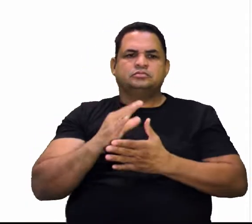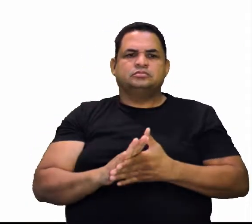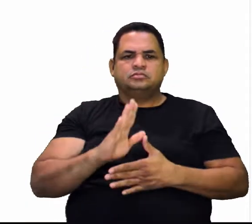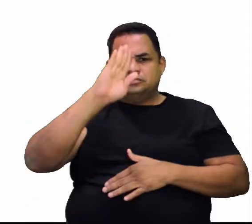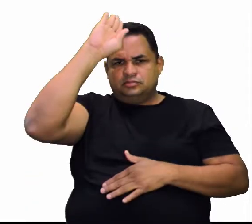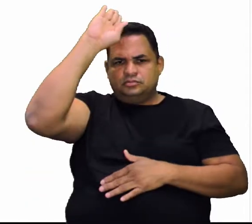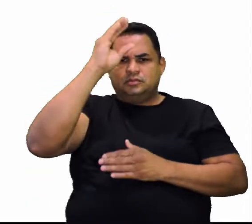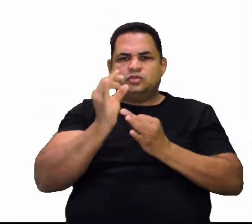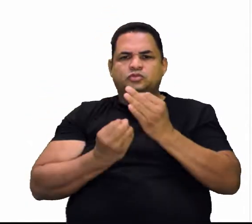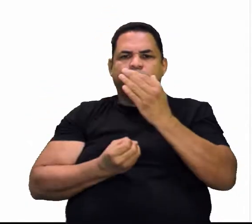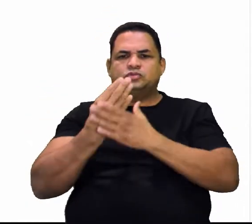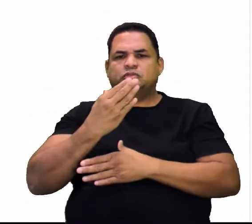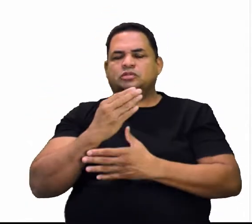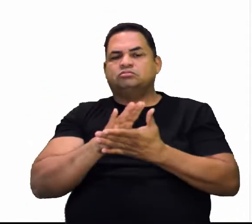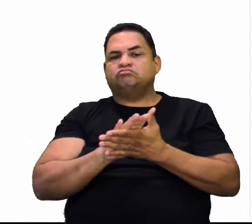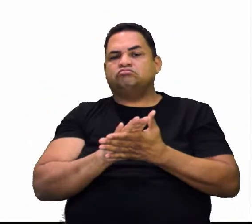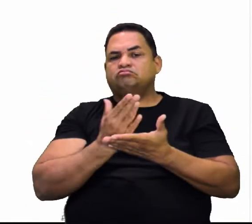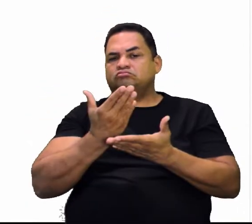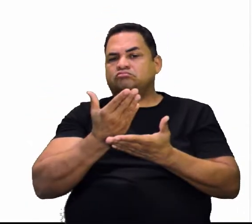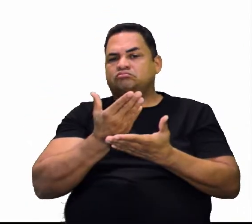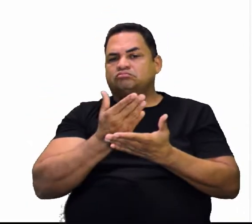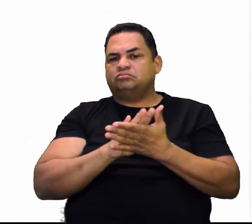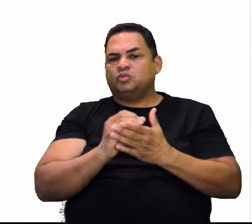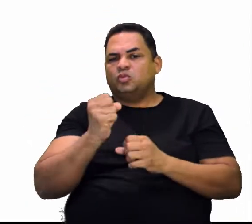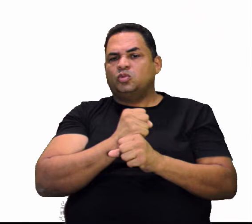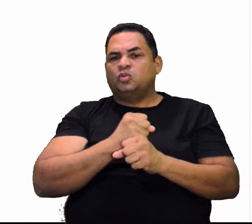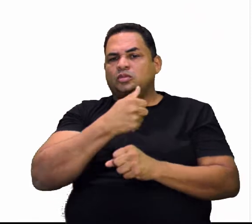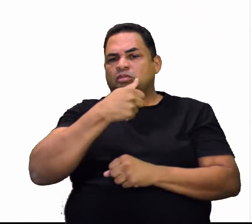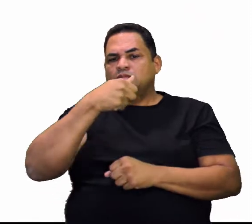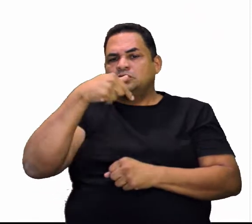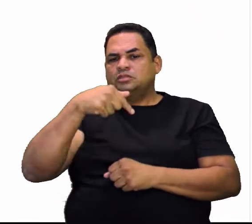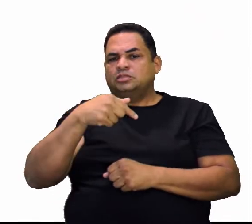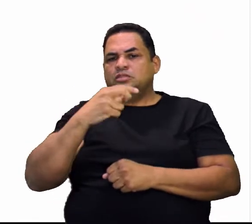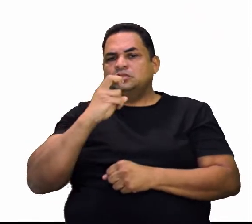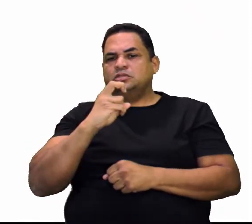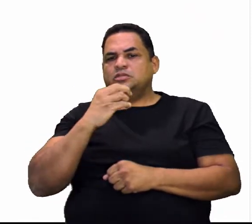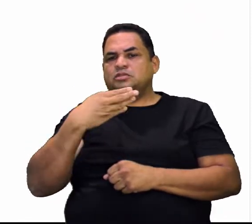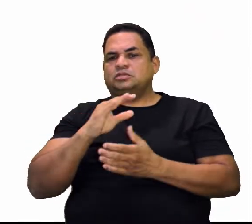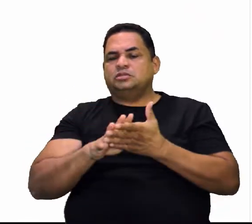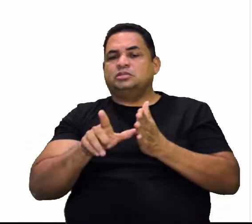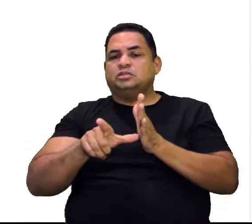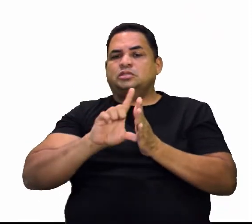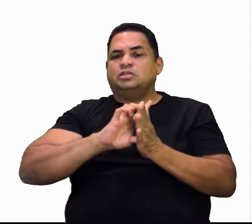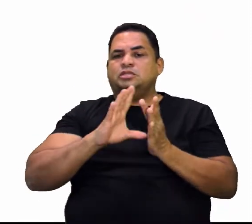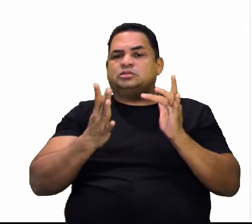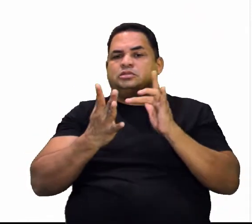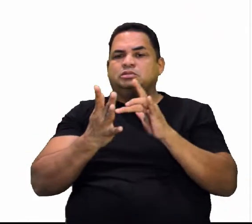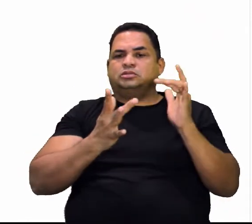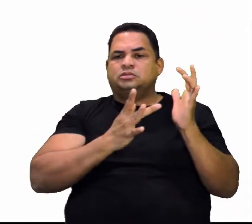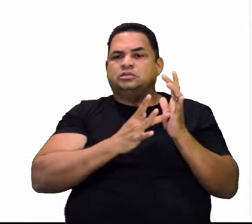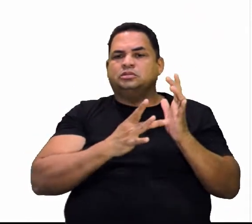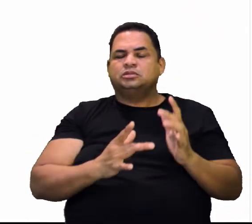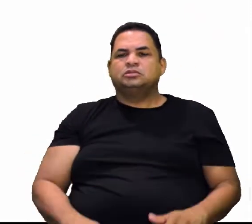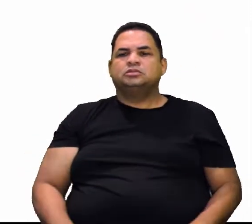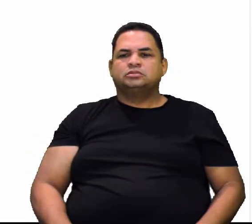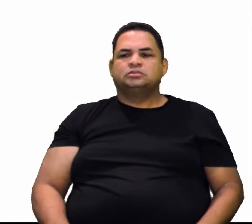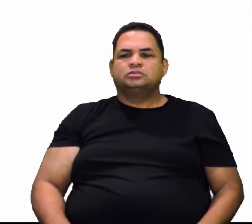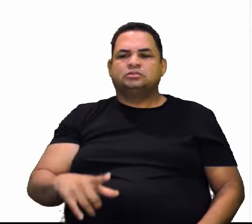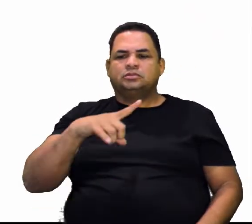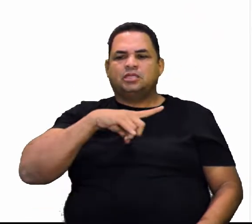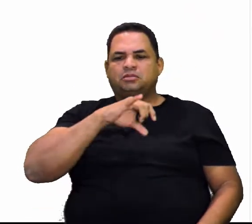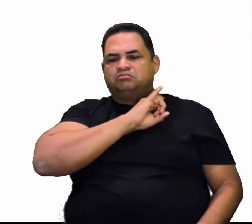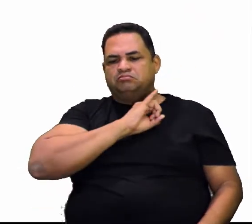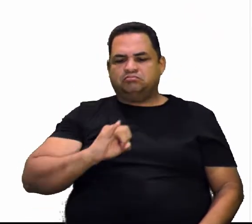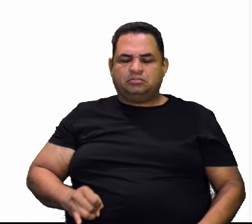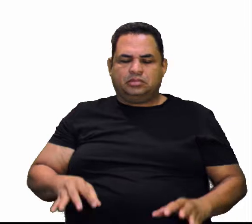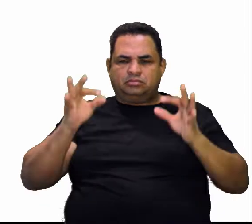foi fundado no ano de 753 a.C., tá? Tivemos lá o Império